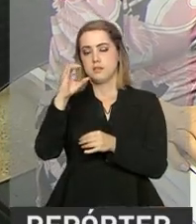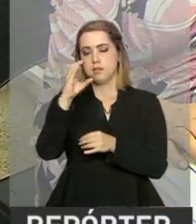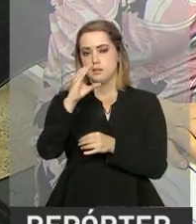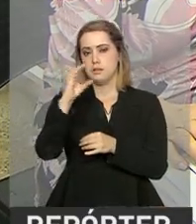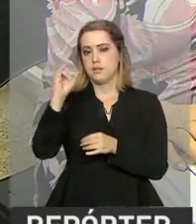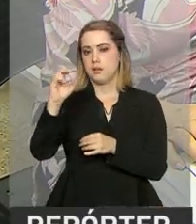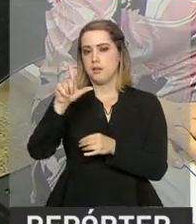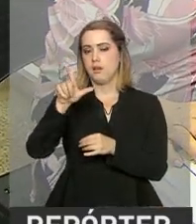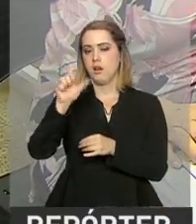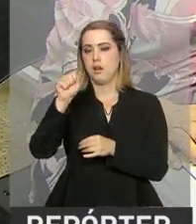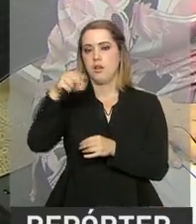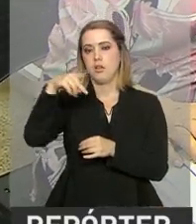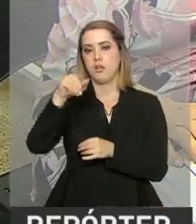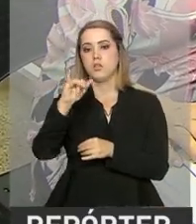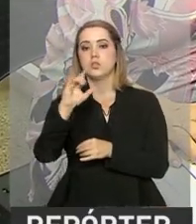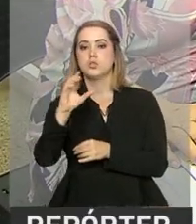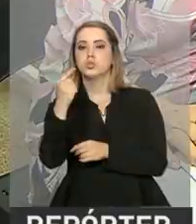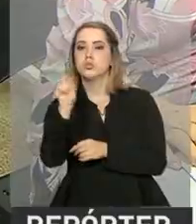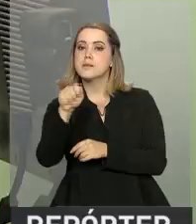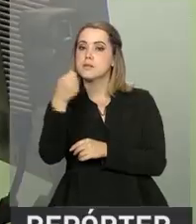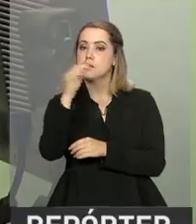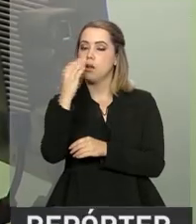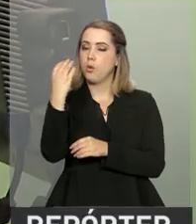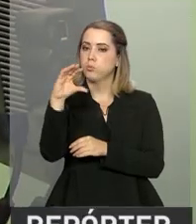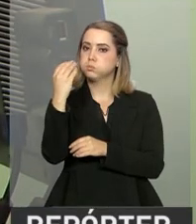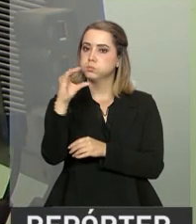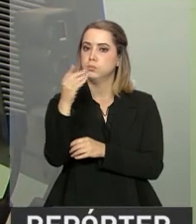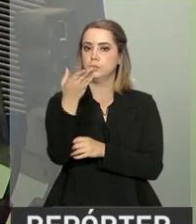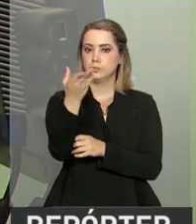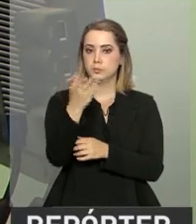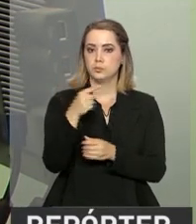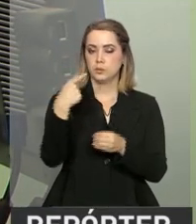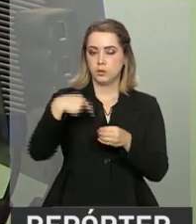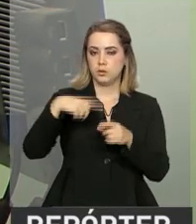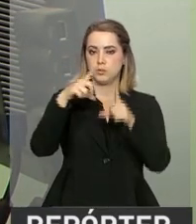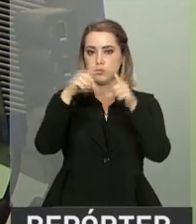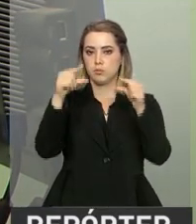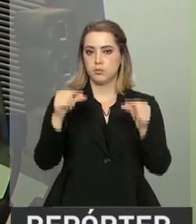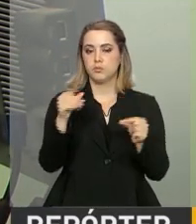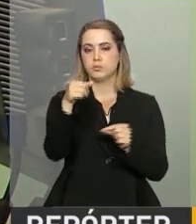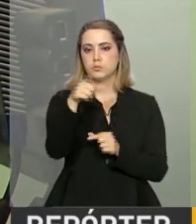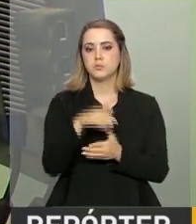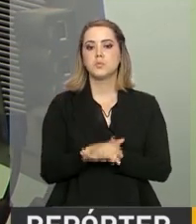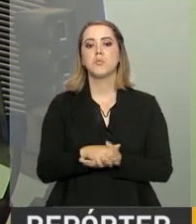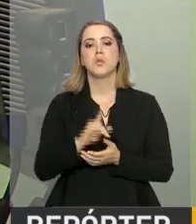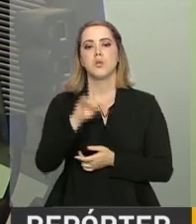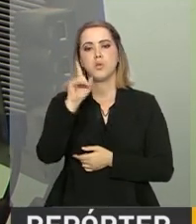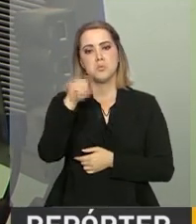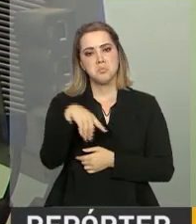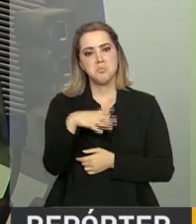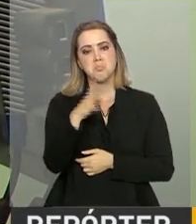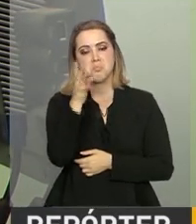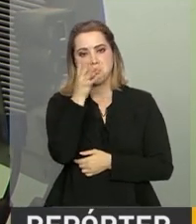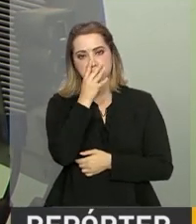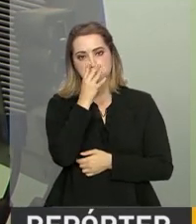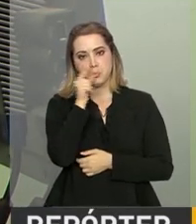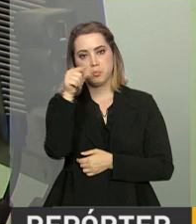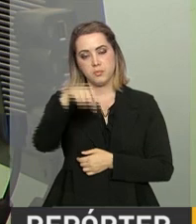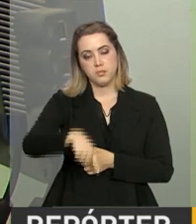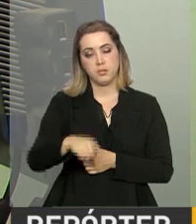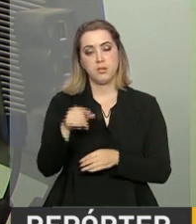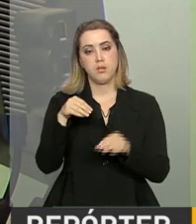que já sente a diferença na vida das pessoas Acho que as experiências mais interessante que tenho